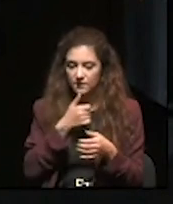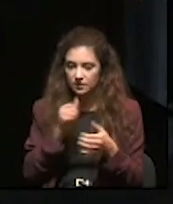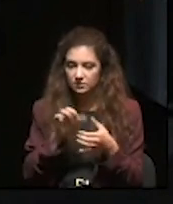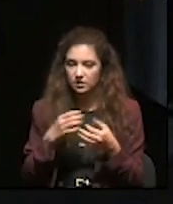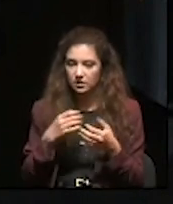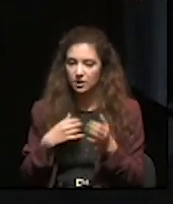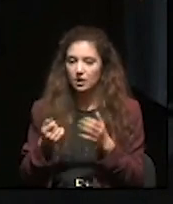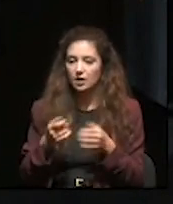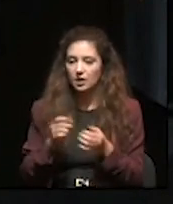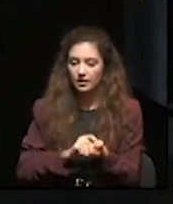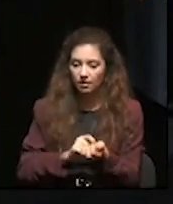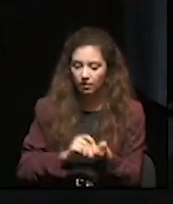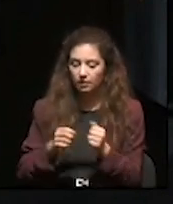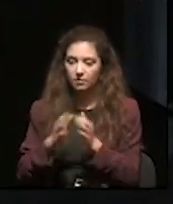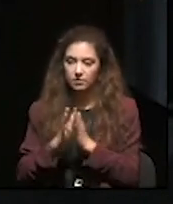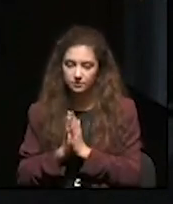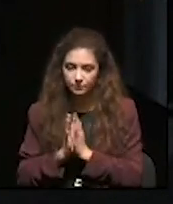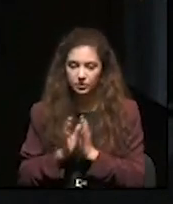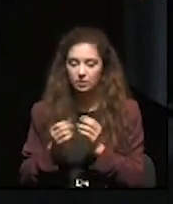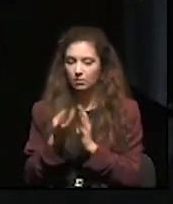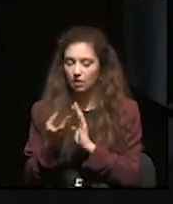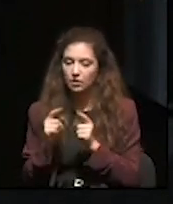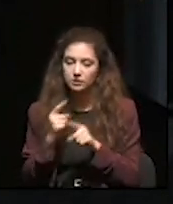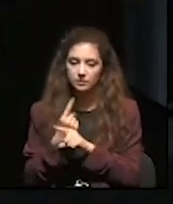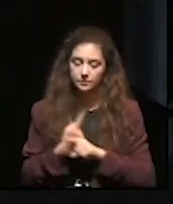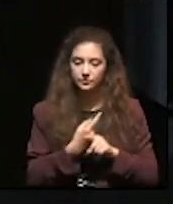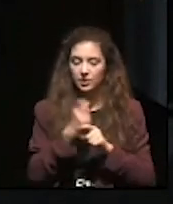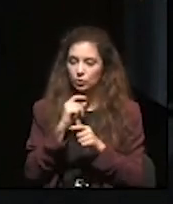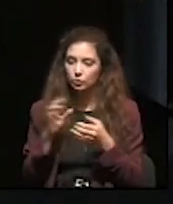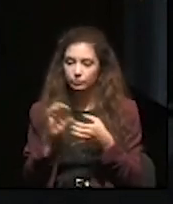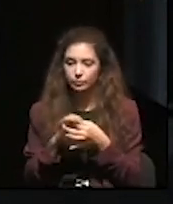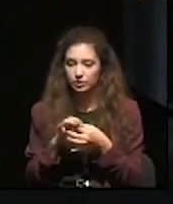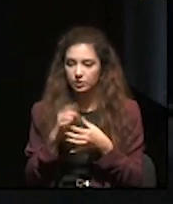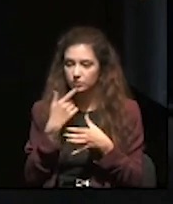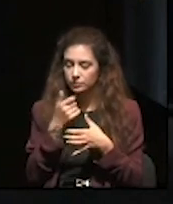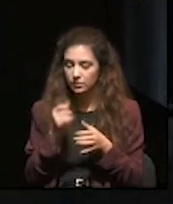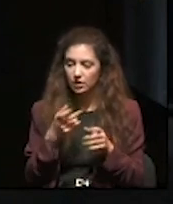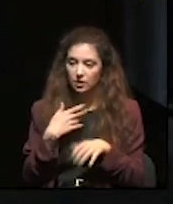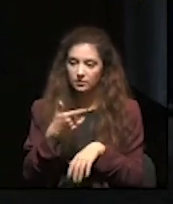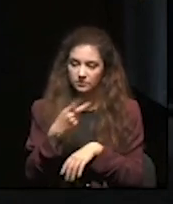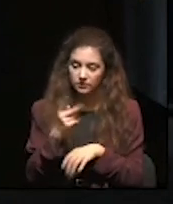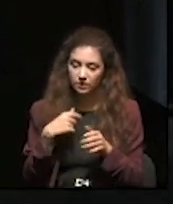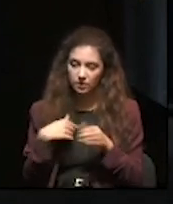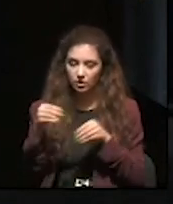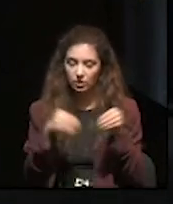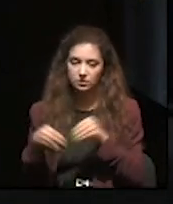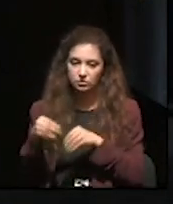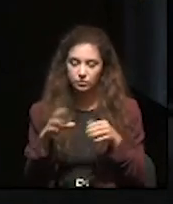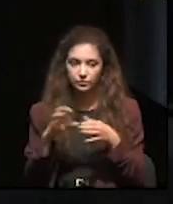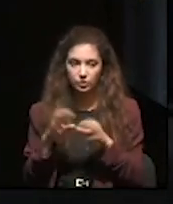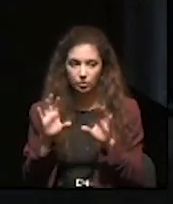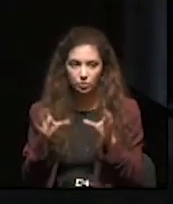étnico-racial e religiosa, da responsabilidade das candidaturas concorrentes, não pode ser veiculado pelos meios oficiais e no contexto de umas eleições promovidas